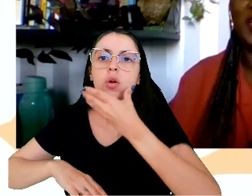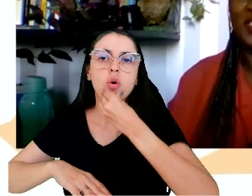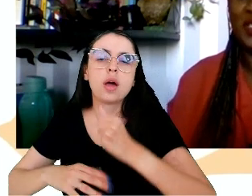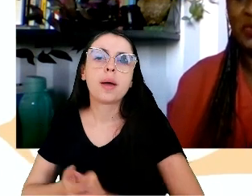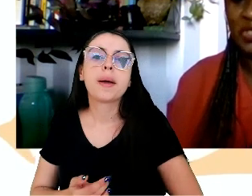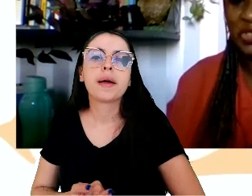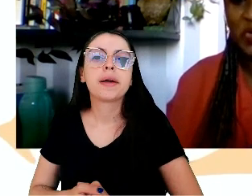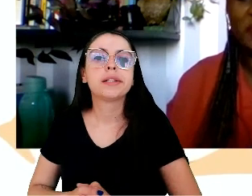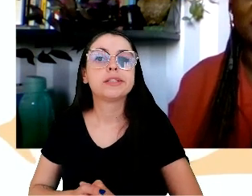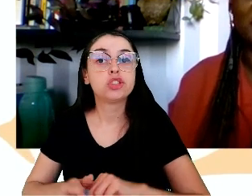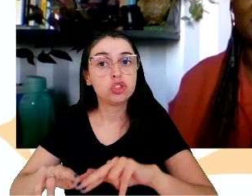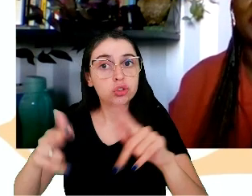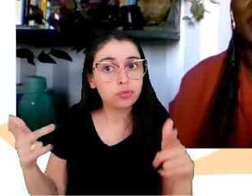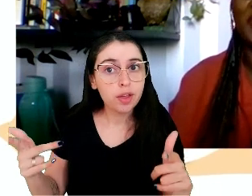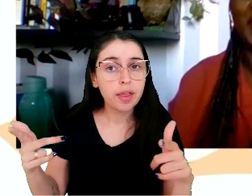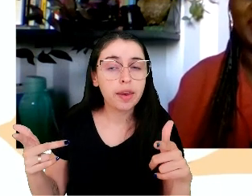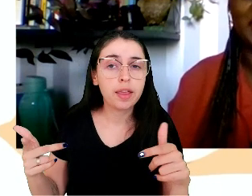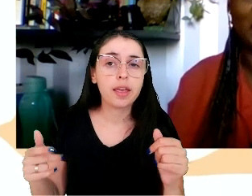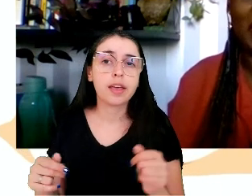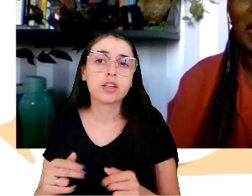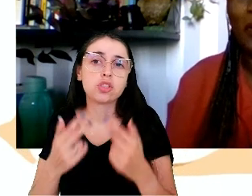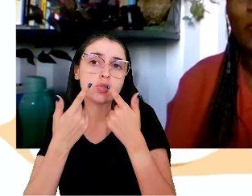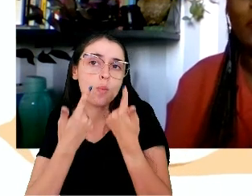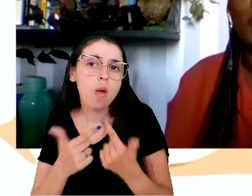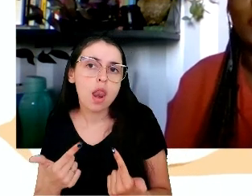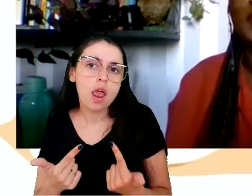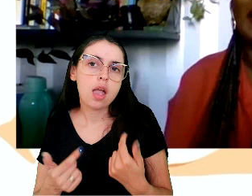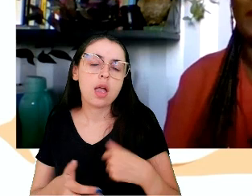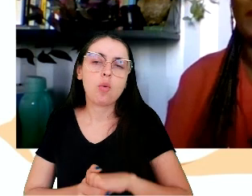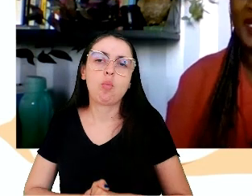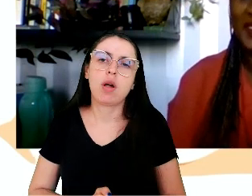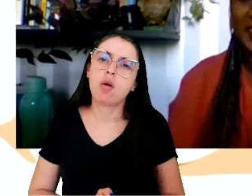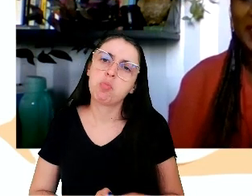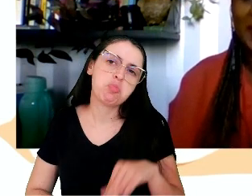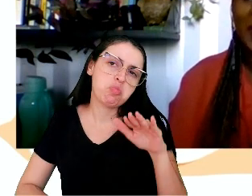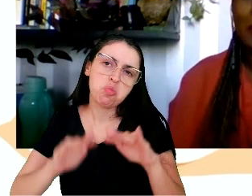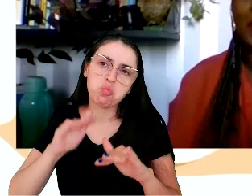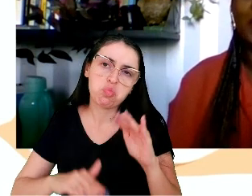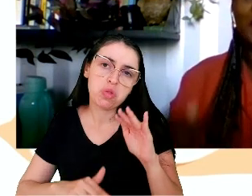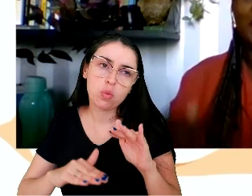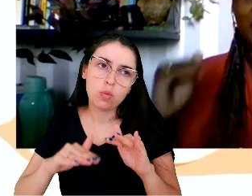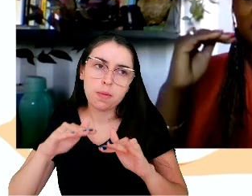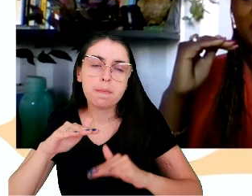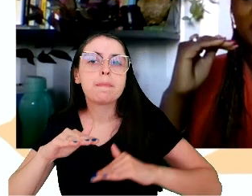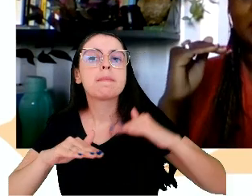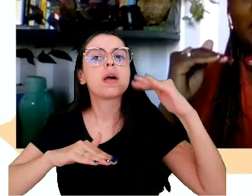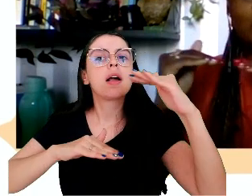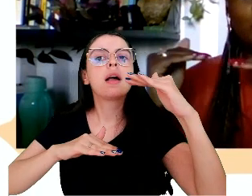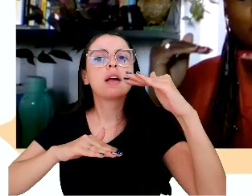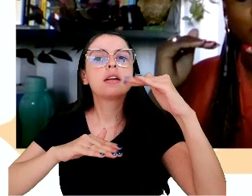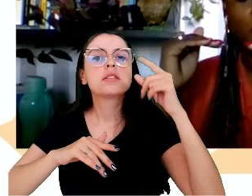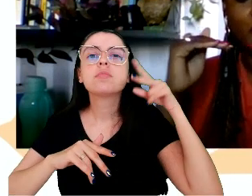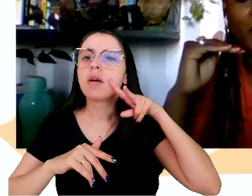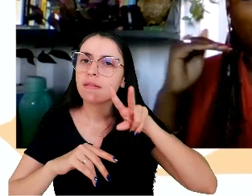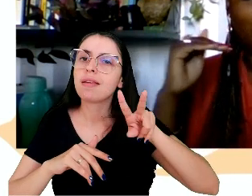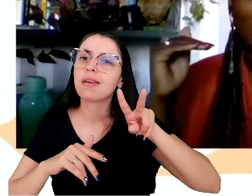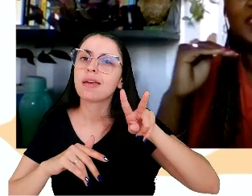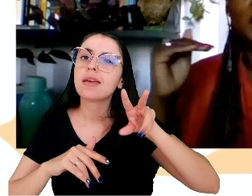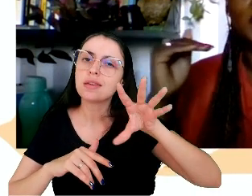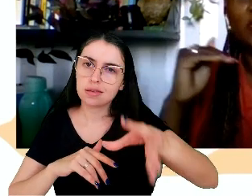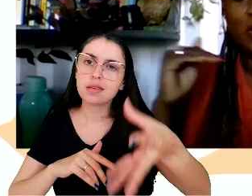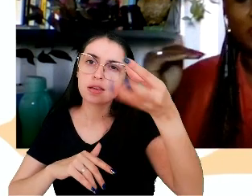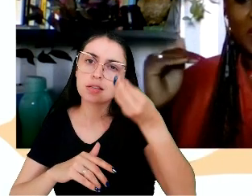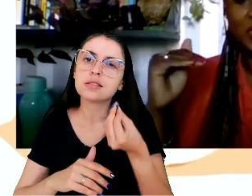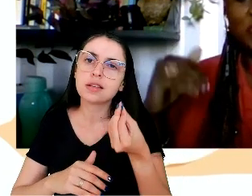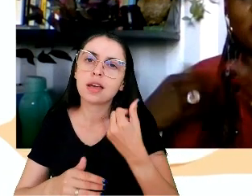faça diferença, um idioma que faça diferença, alguma coisa a mais para que ela seja vista